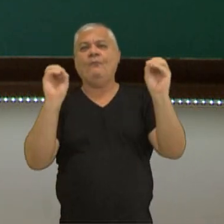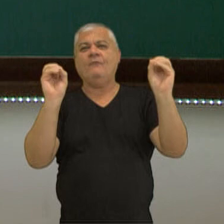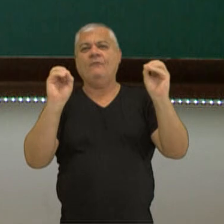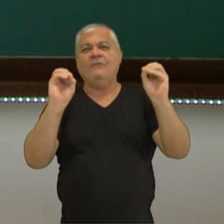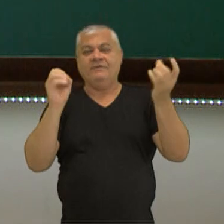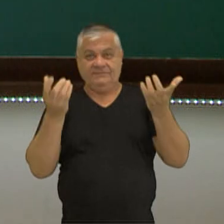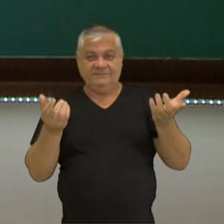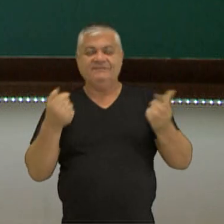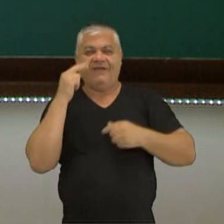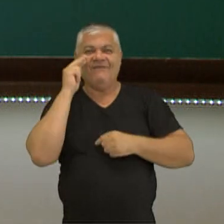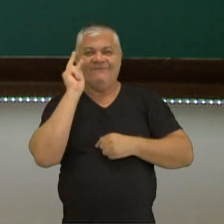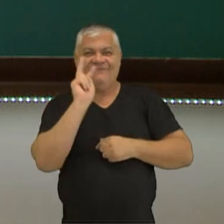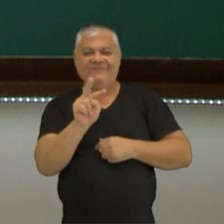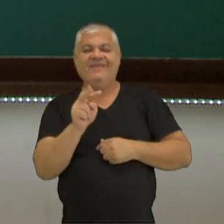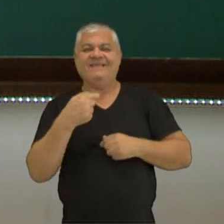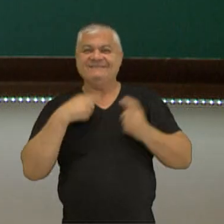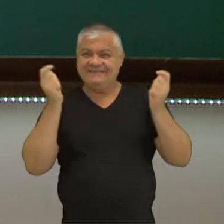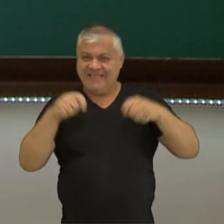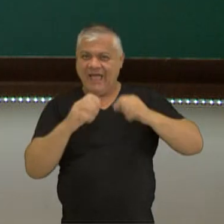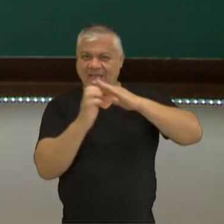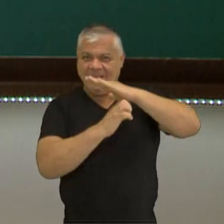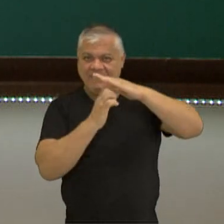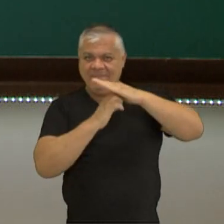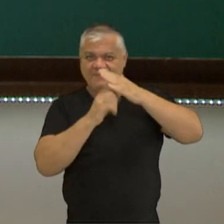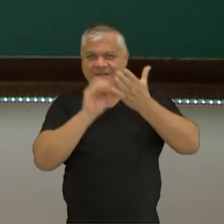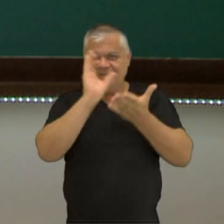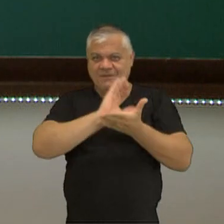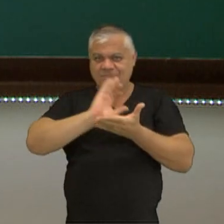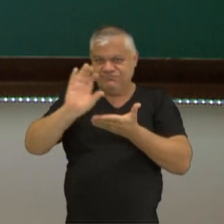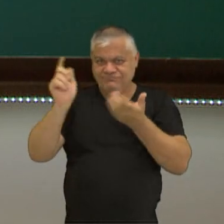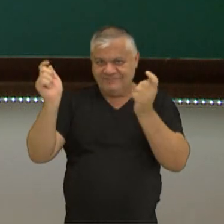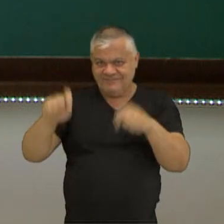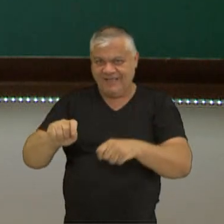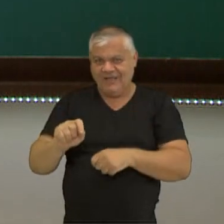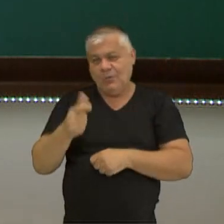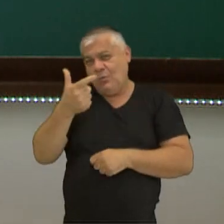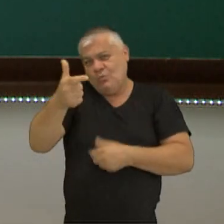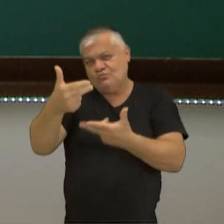ver se essa empresa pode aplicar o resultado dele em